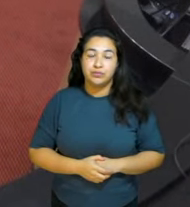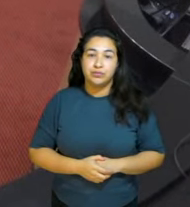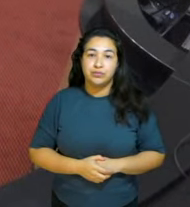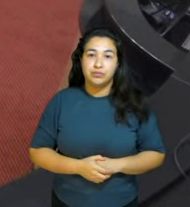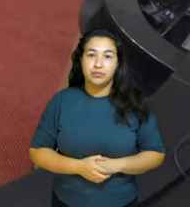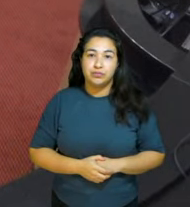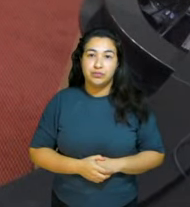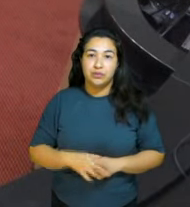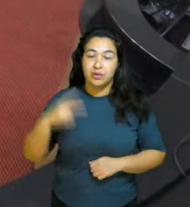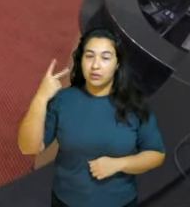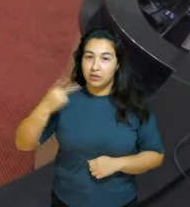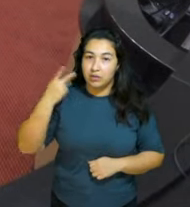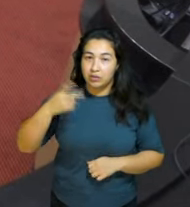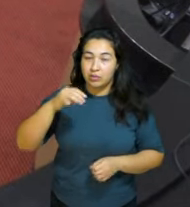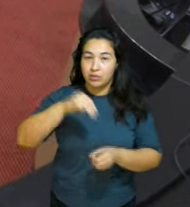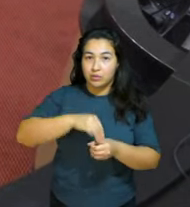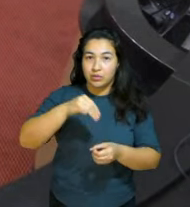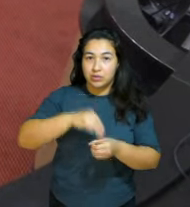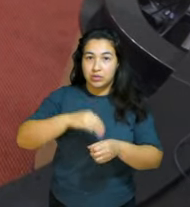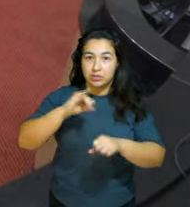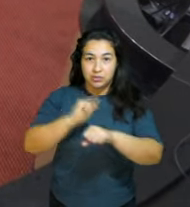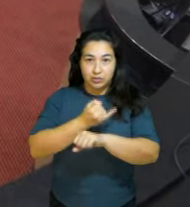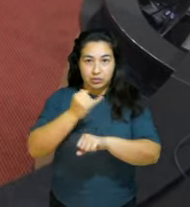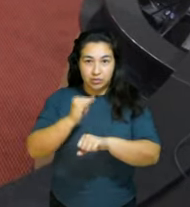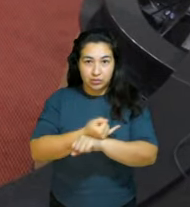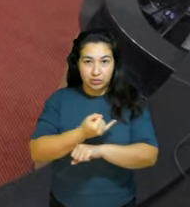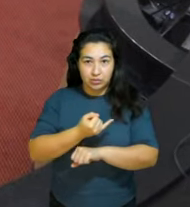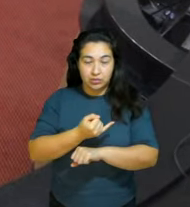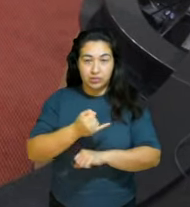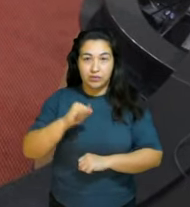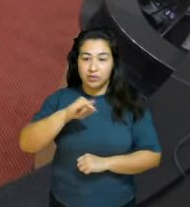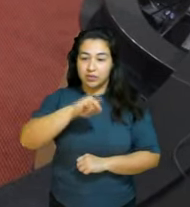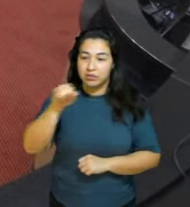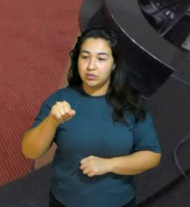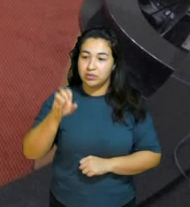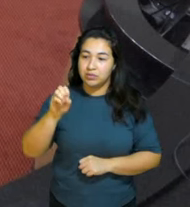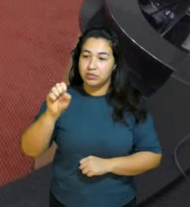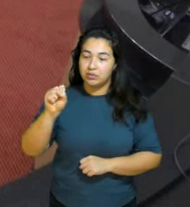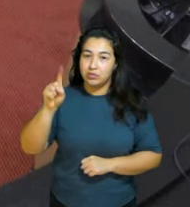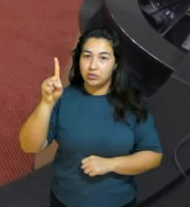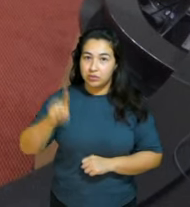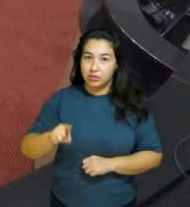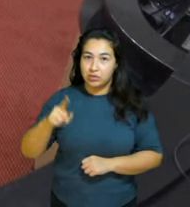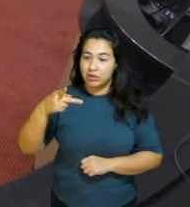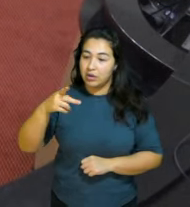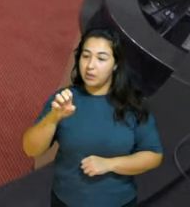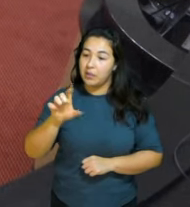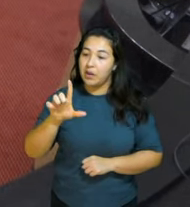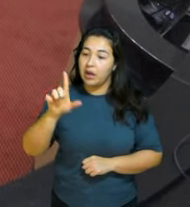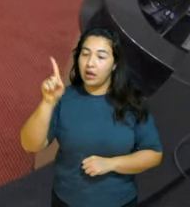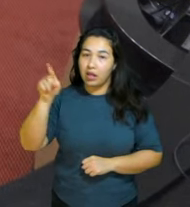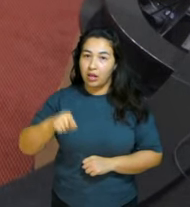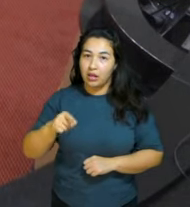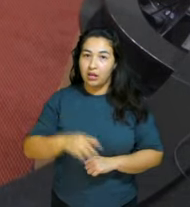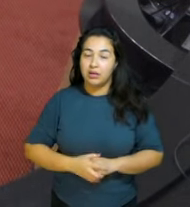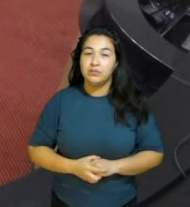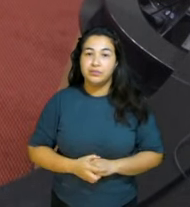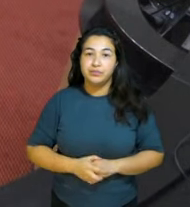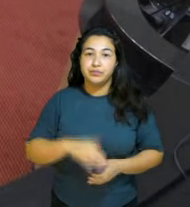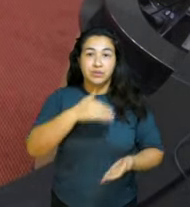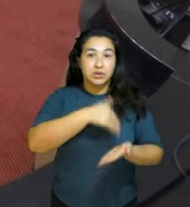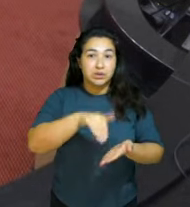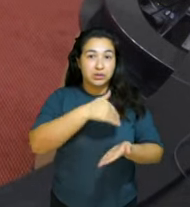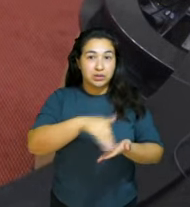O senhor vereador do município de Joinville, José Henkel Pelé. O senhor secretário